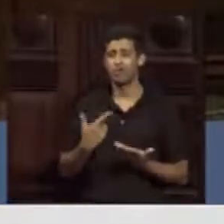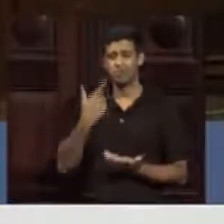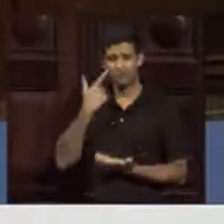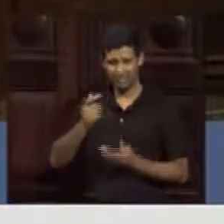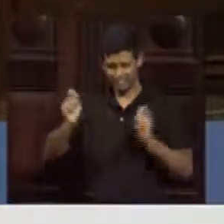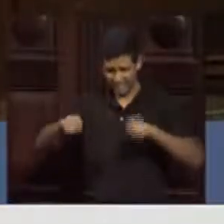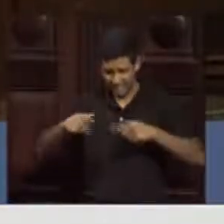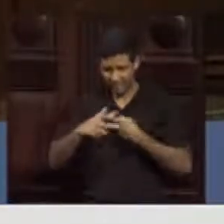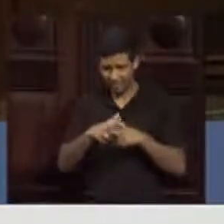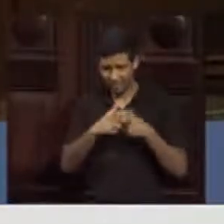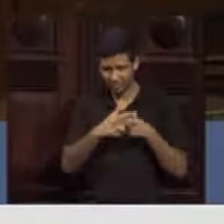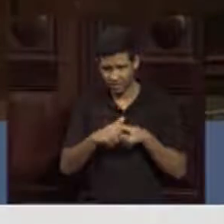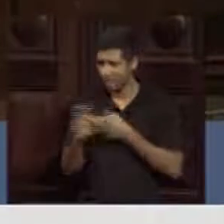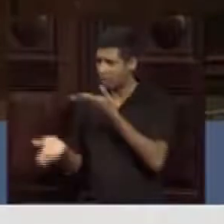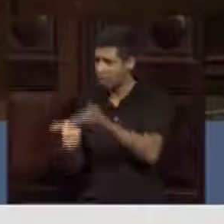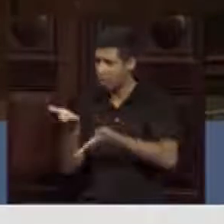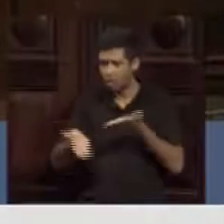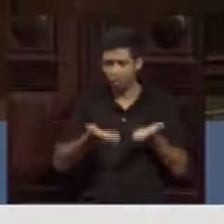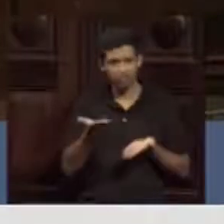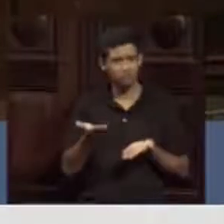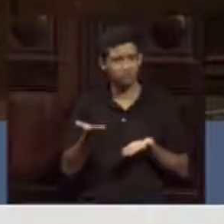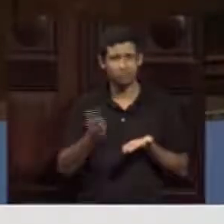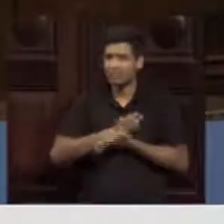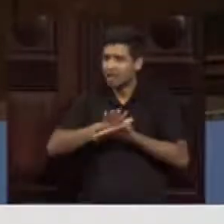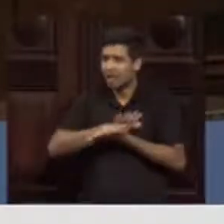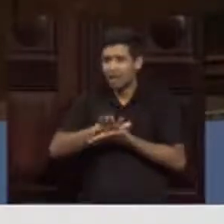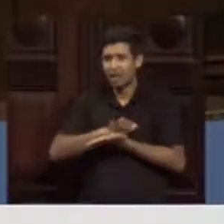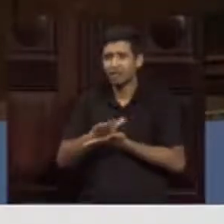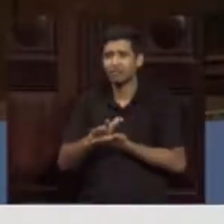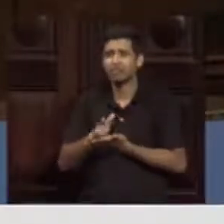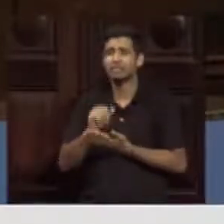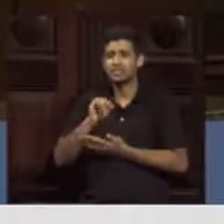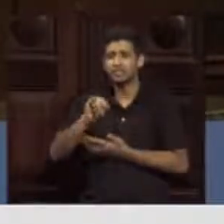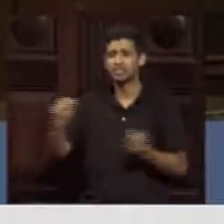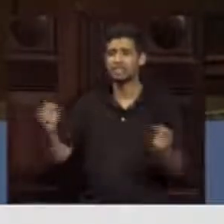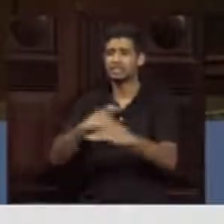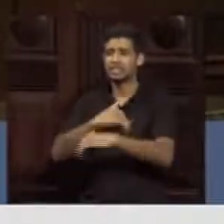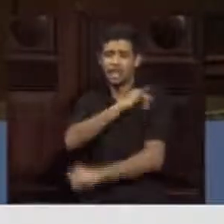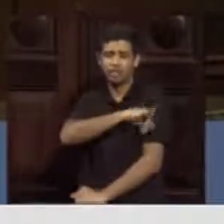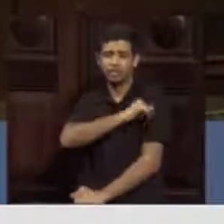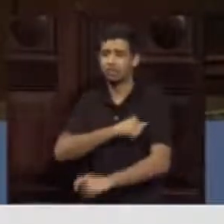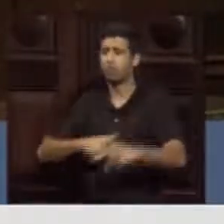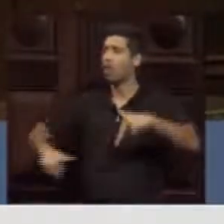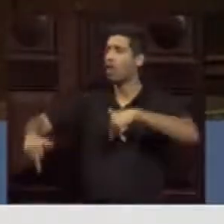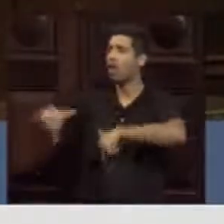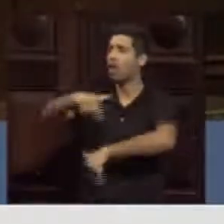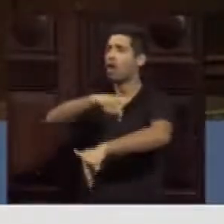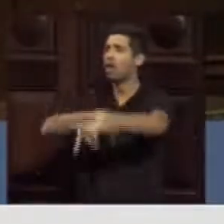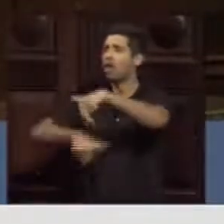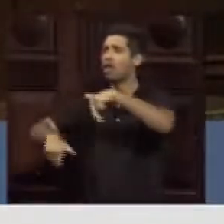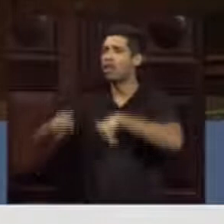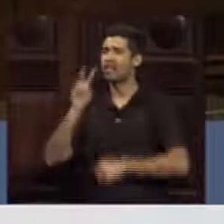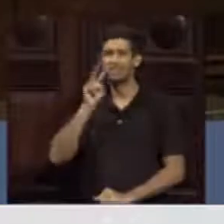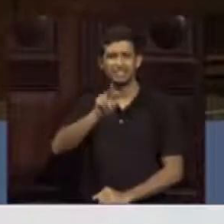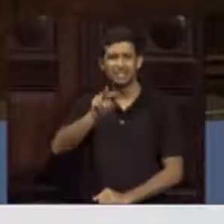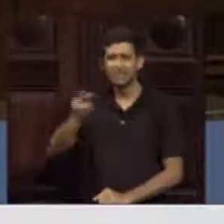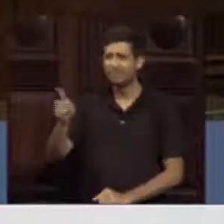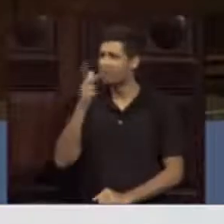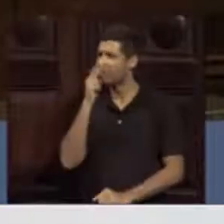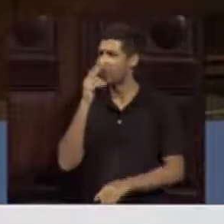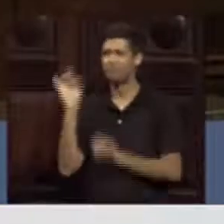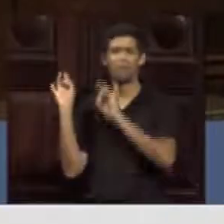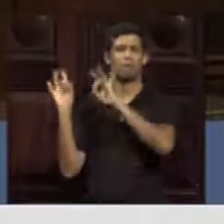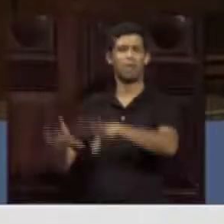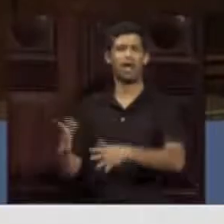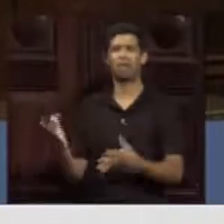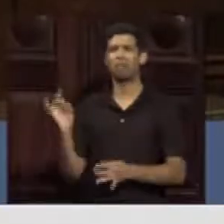e manutenção. Quem roda pela nossa cidade nota e vê e atesta o desmantelamento